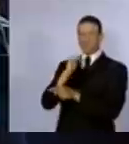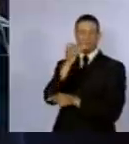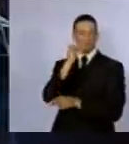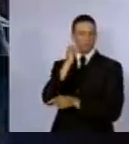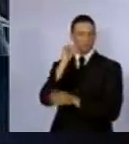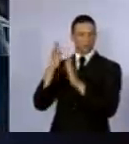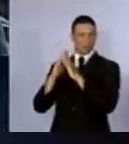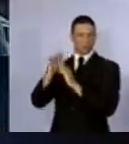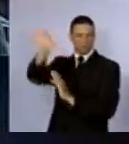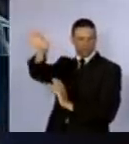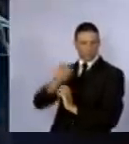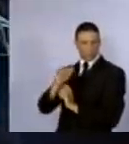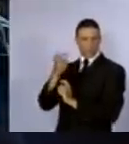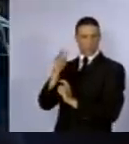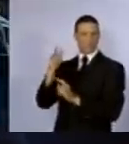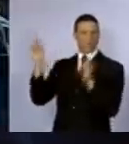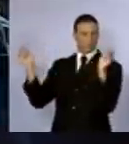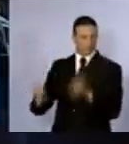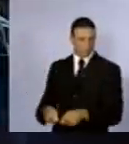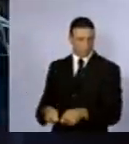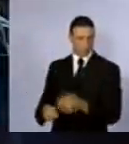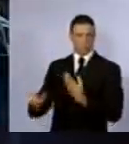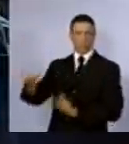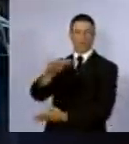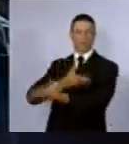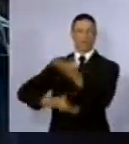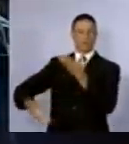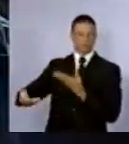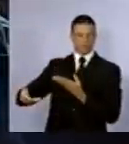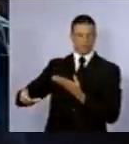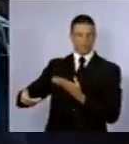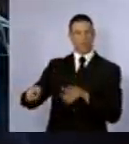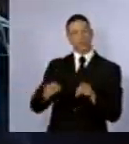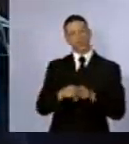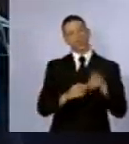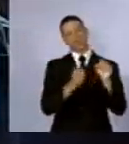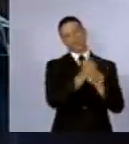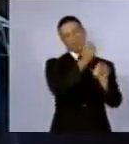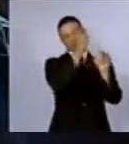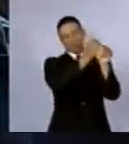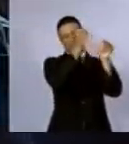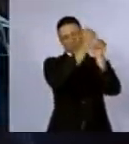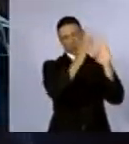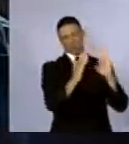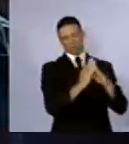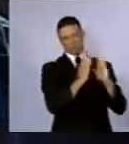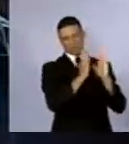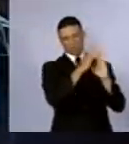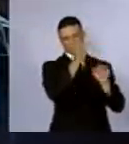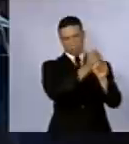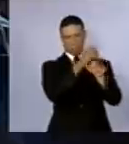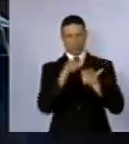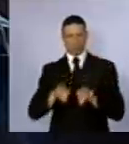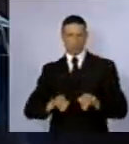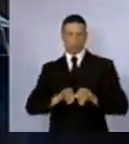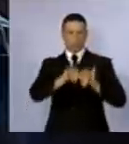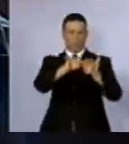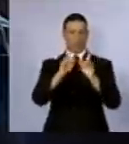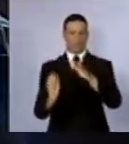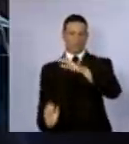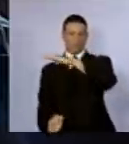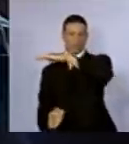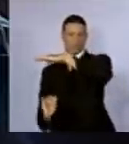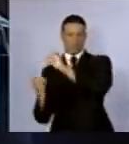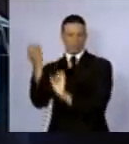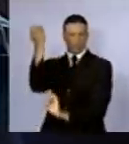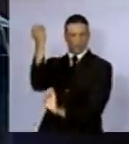essa entrada de energia, né, toda a distribuição interna nas instalações das casas, né, do comércio, das indústrias,